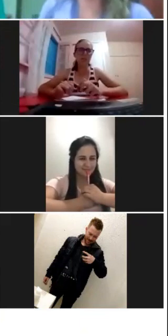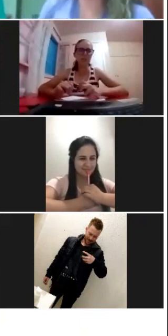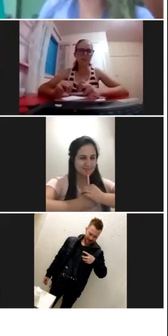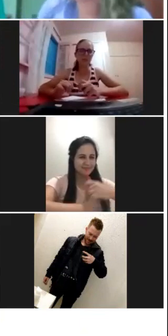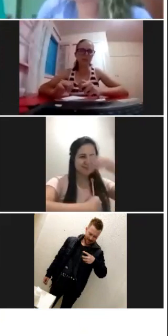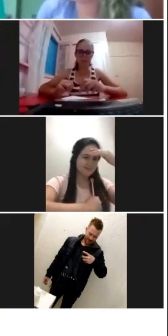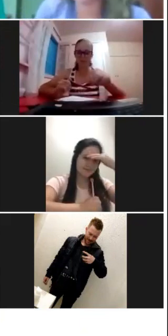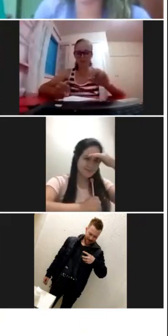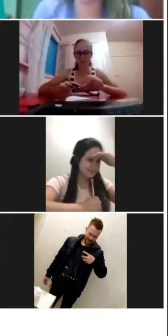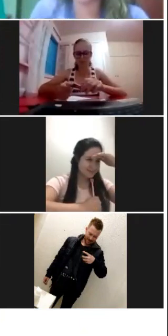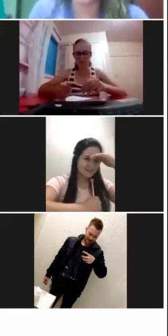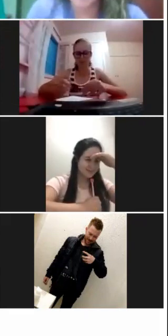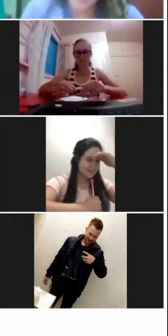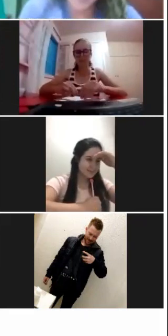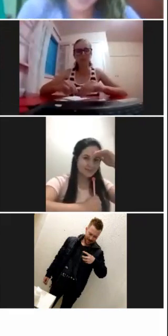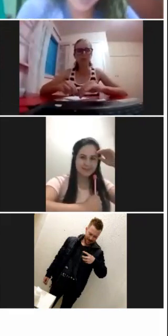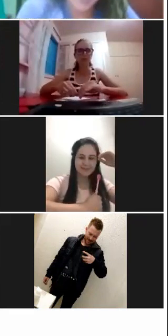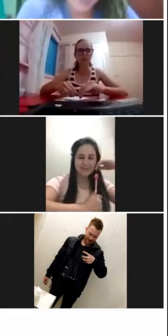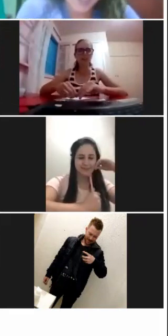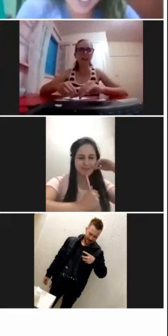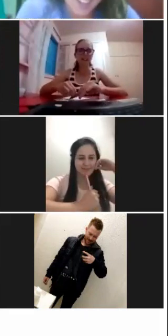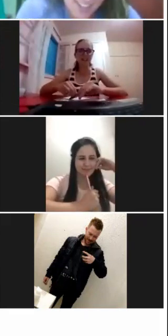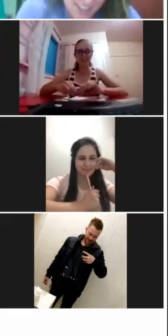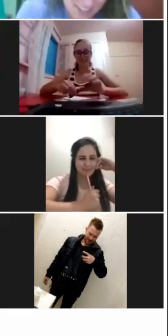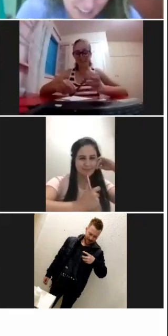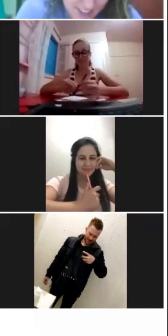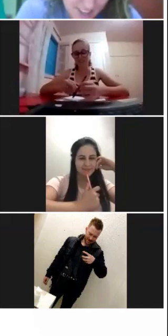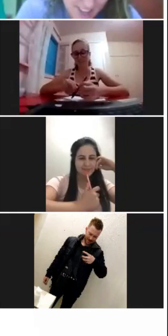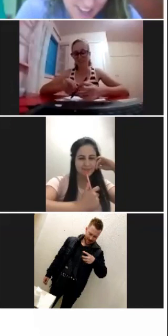Vamos lá, professor. Começando. Eu te dou em ordem